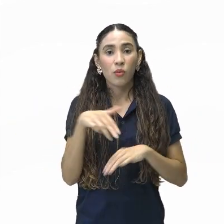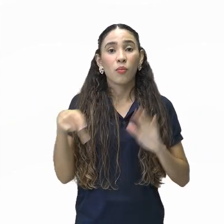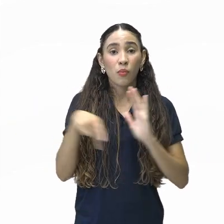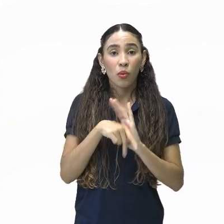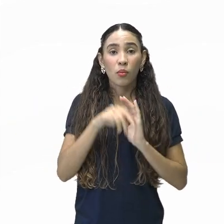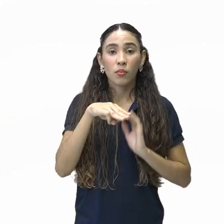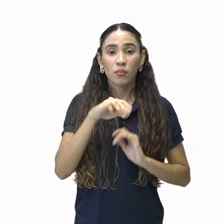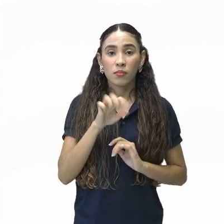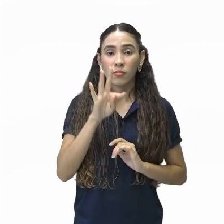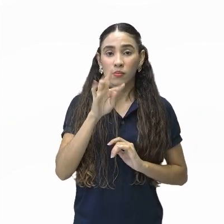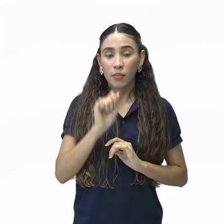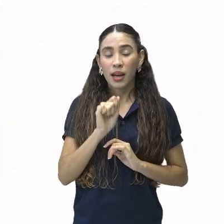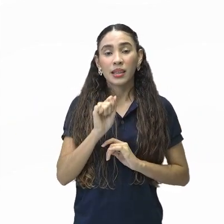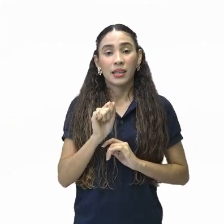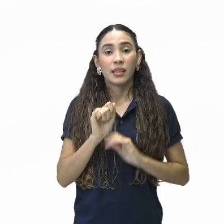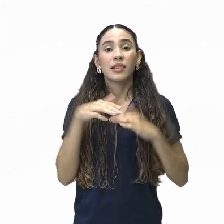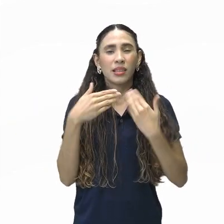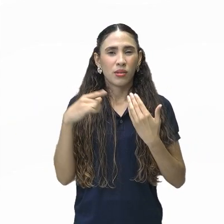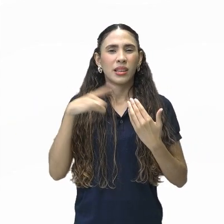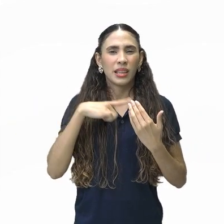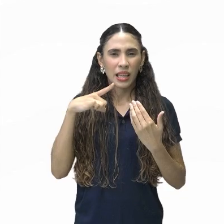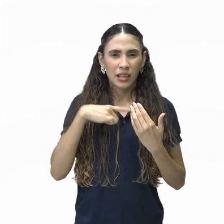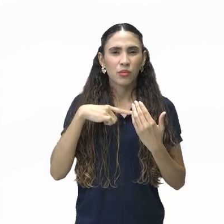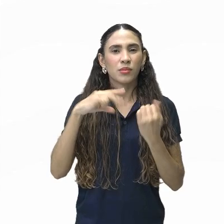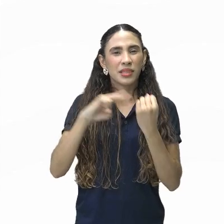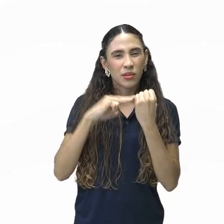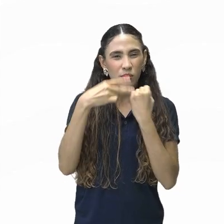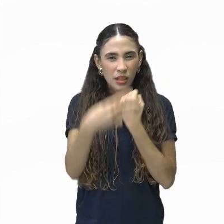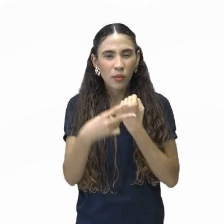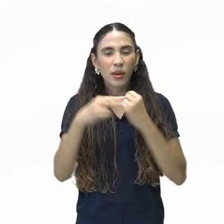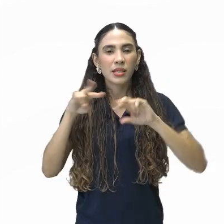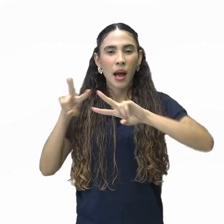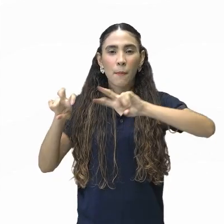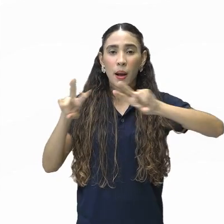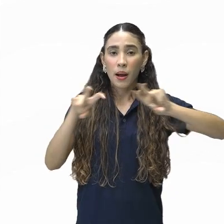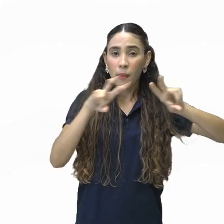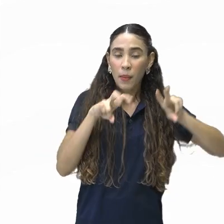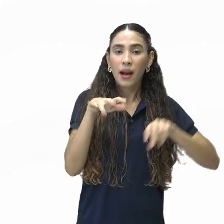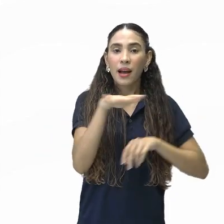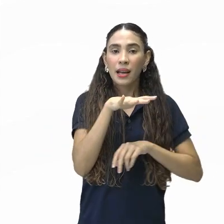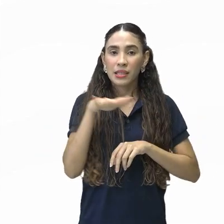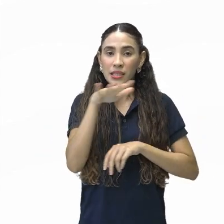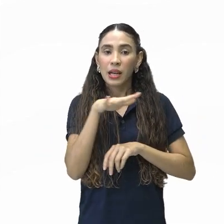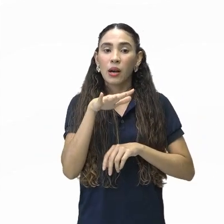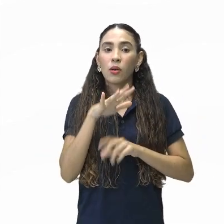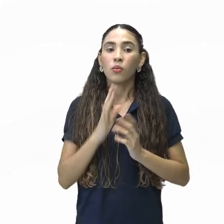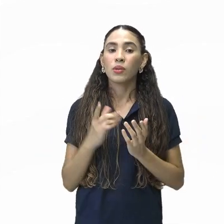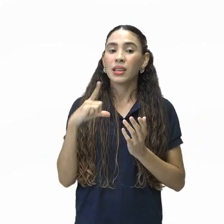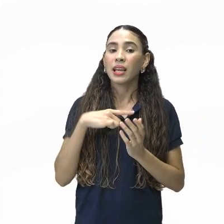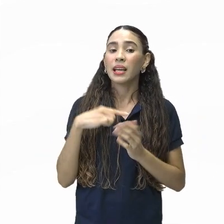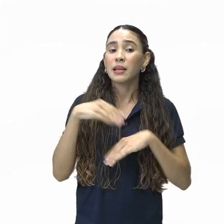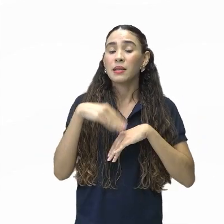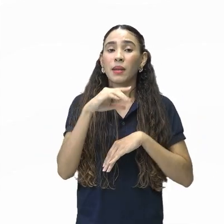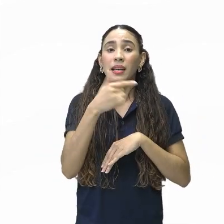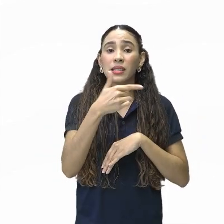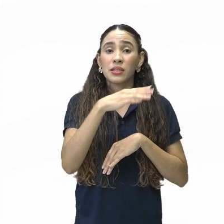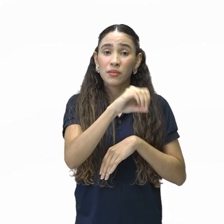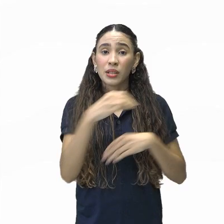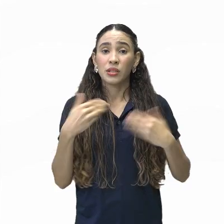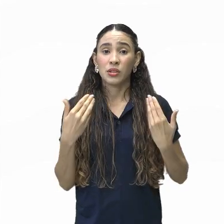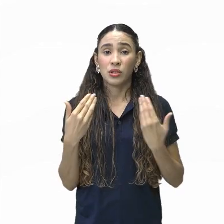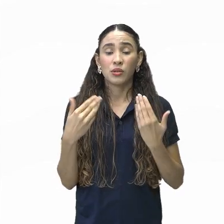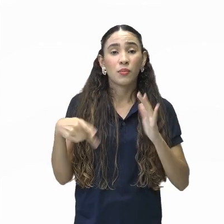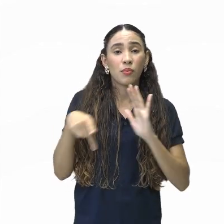Atlântica. Mesmo tendo sofrido intensa devastação, a região abriga mais de 20 mil espécies